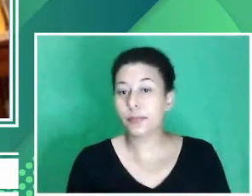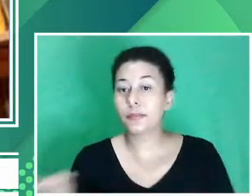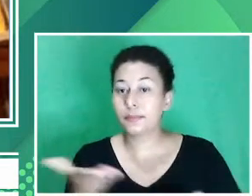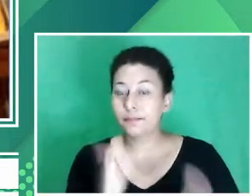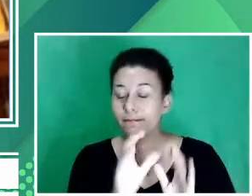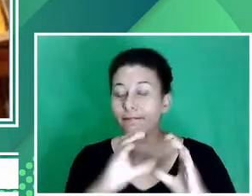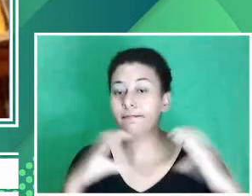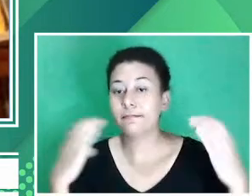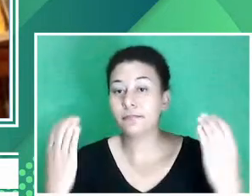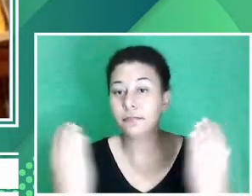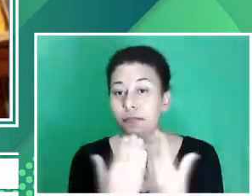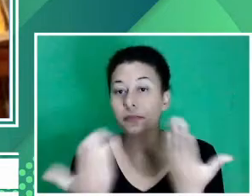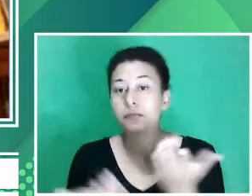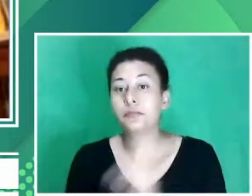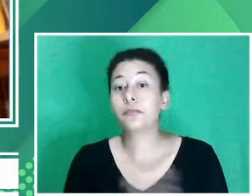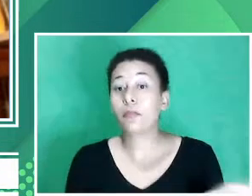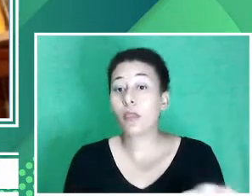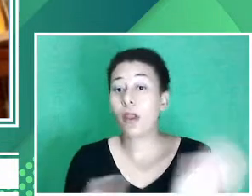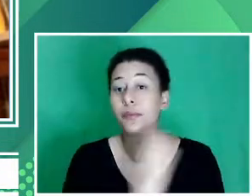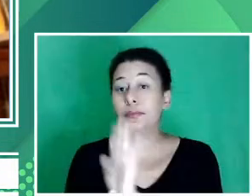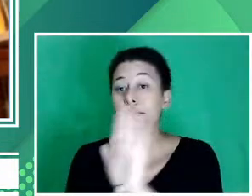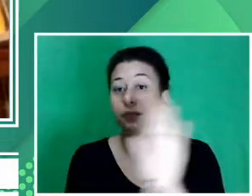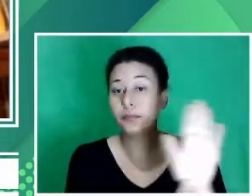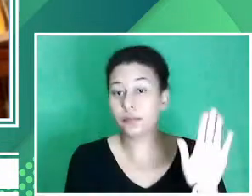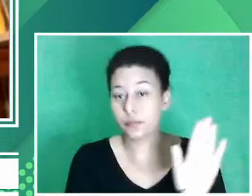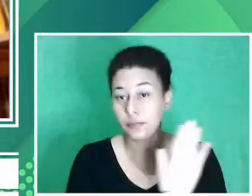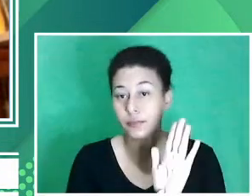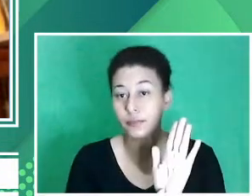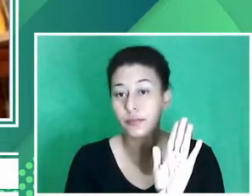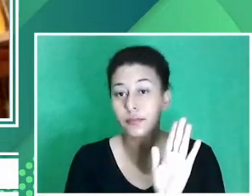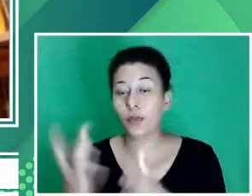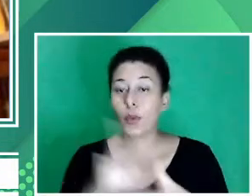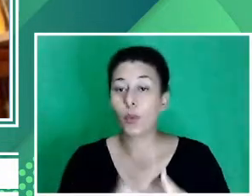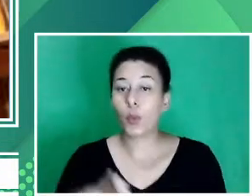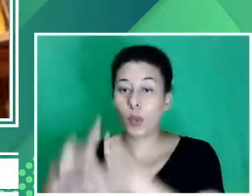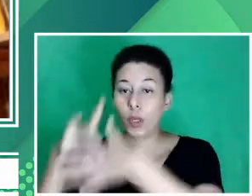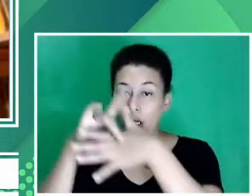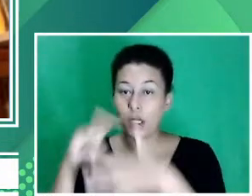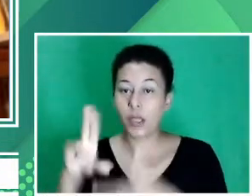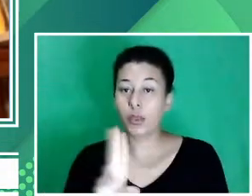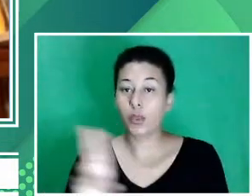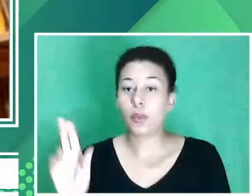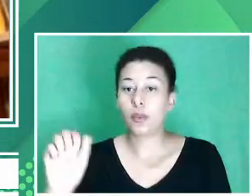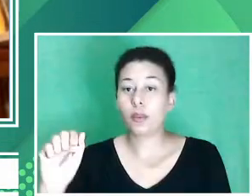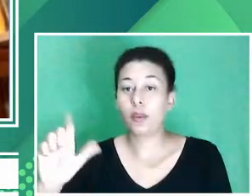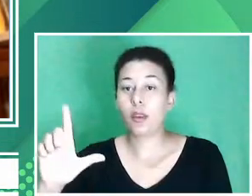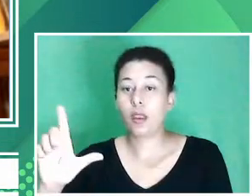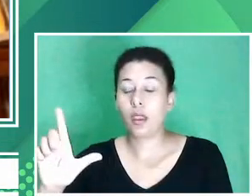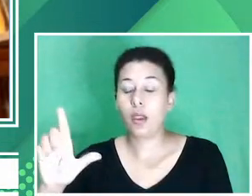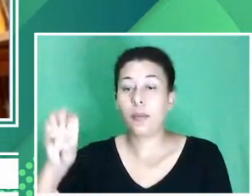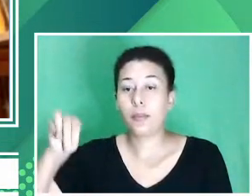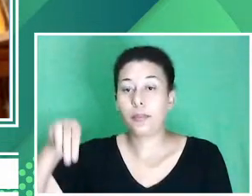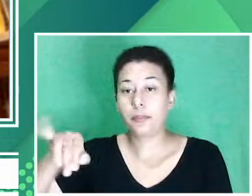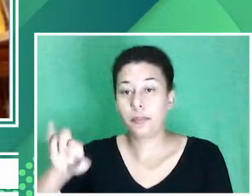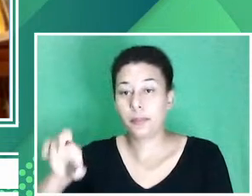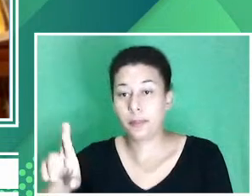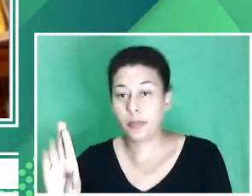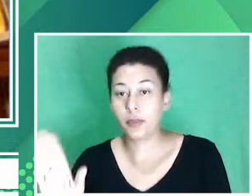E agora eu vou apresentar o líder Almir Suruí. Almir Suruí